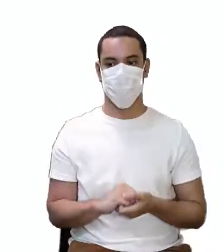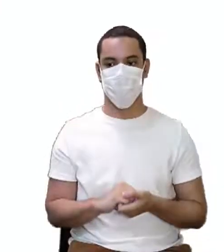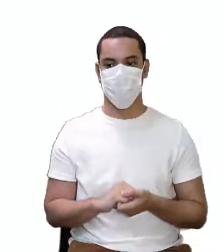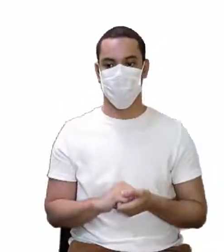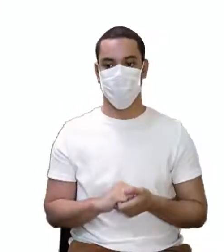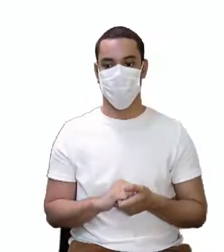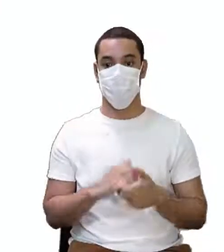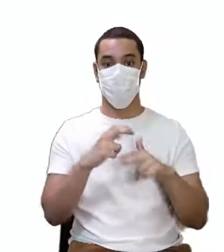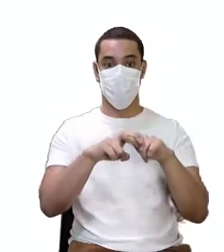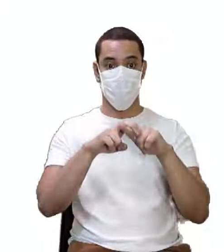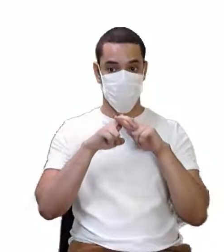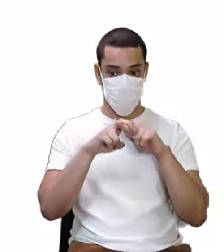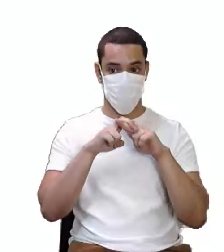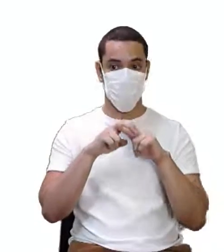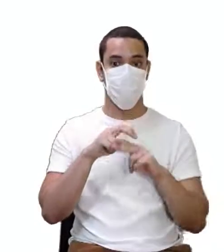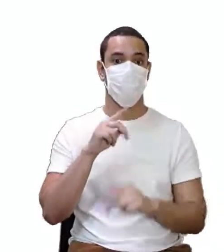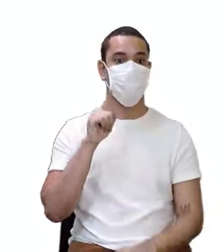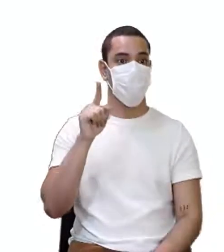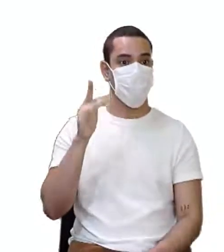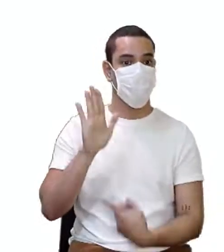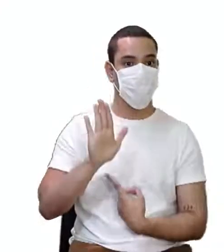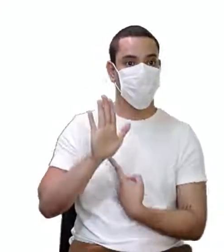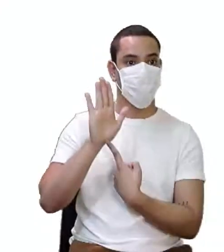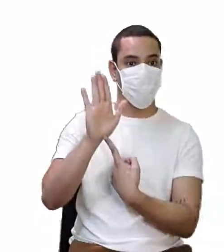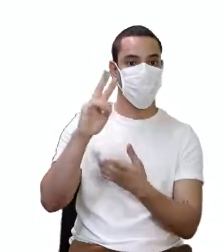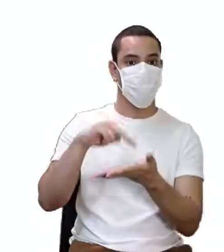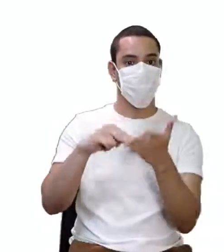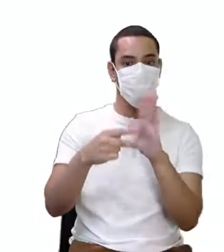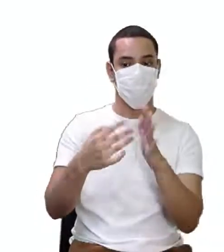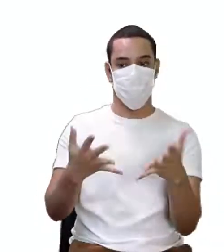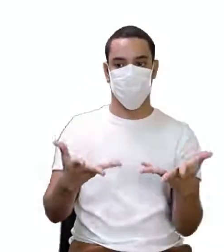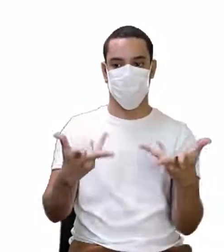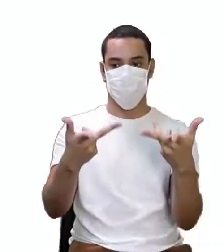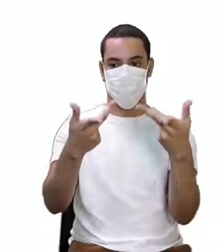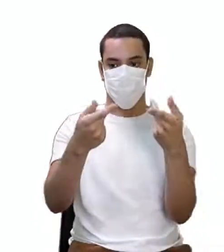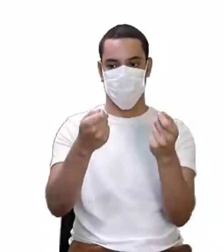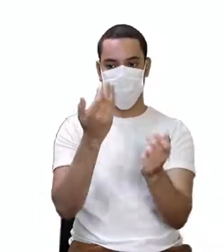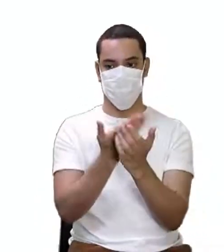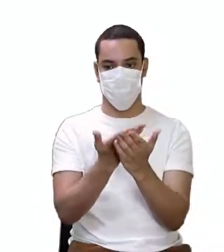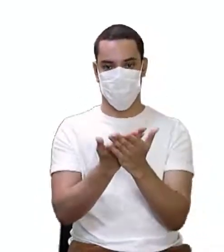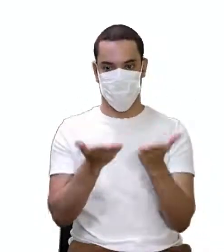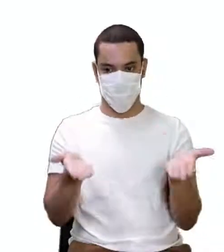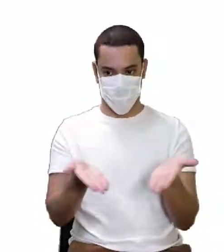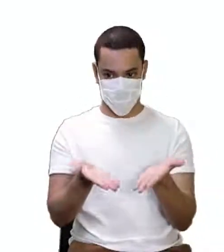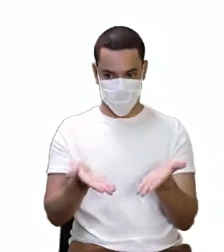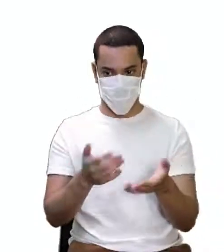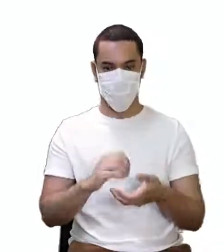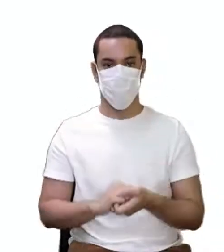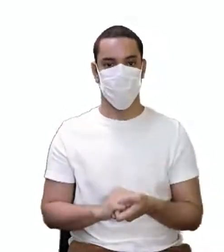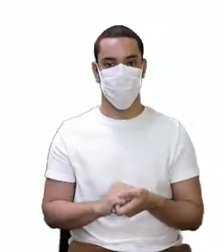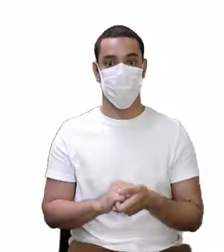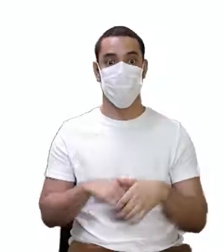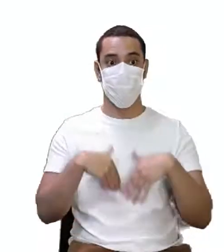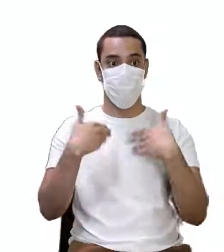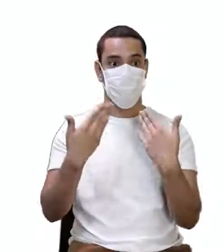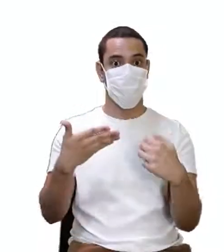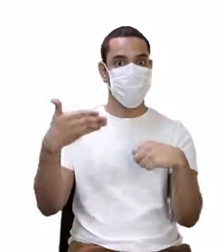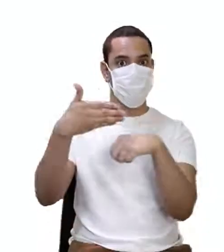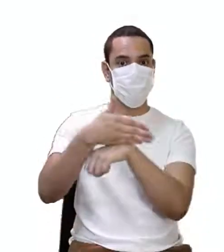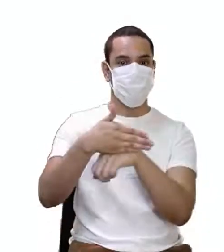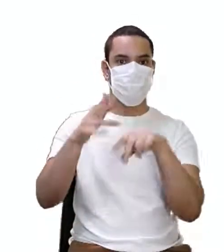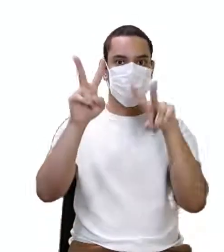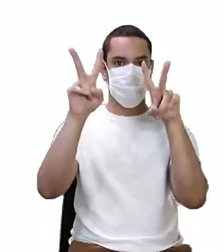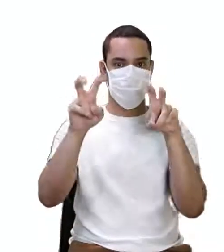Então, essas são as nossas habilidades da aula de hoje. E aí, entrando nesse